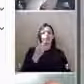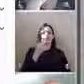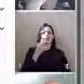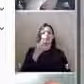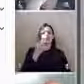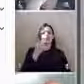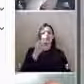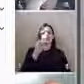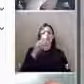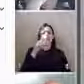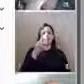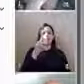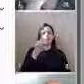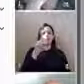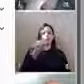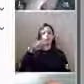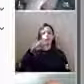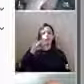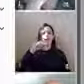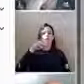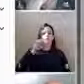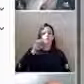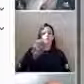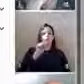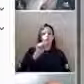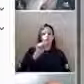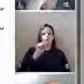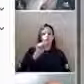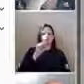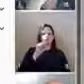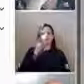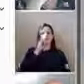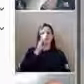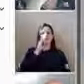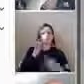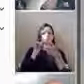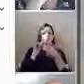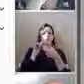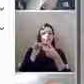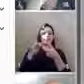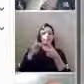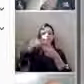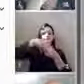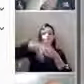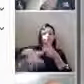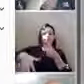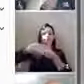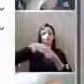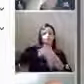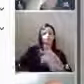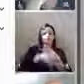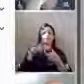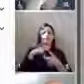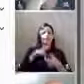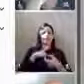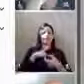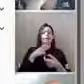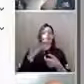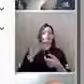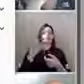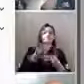Né? Neste caso de abacate, vamos lá, frutas, mas também temos tubérculos, também temos cereais, também temos farinhas,